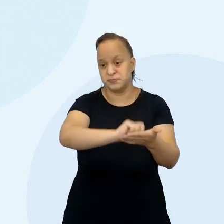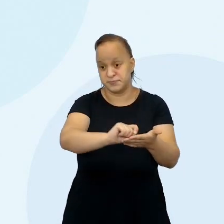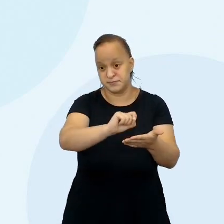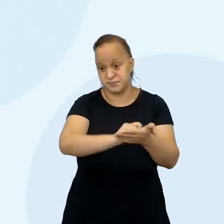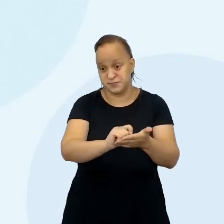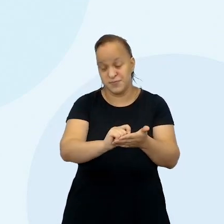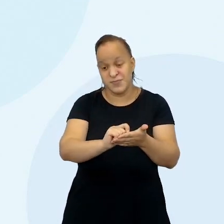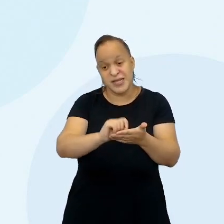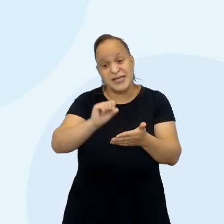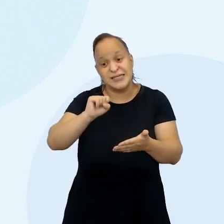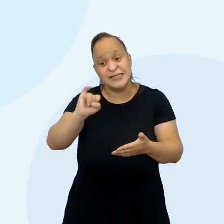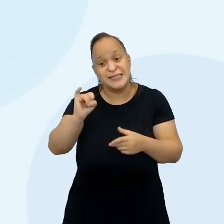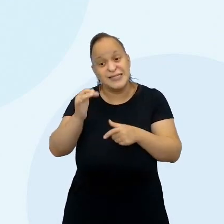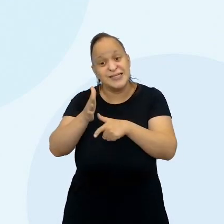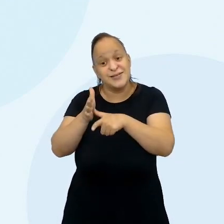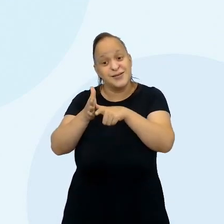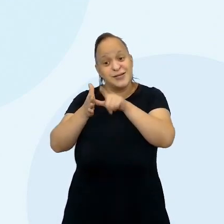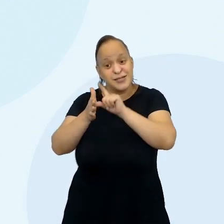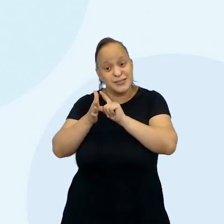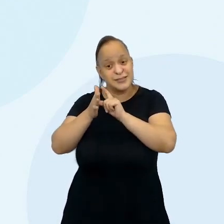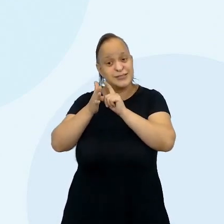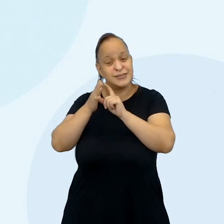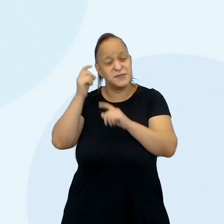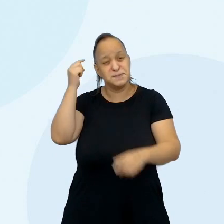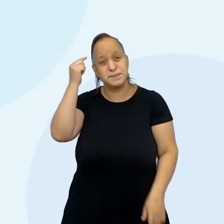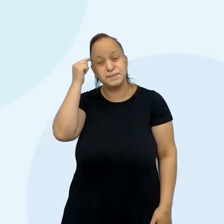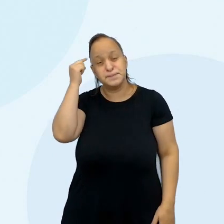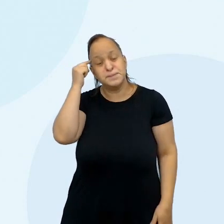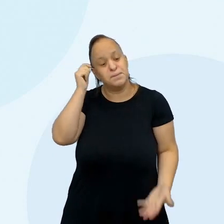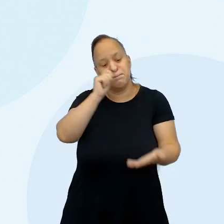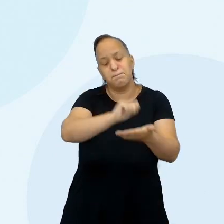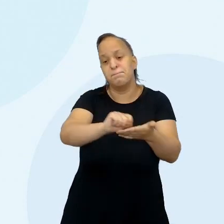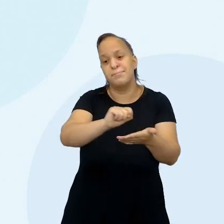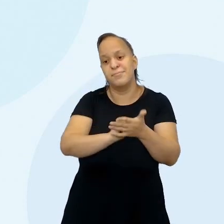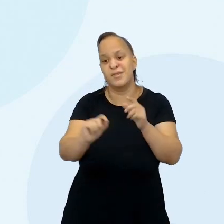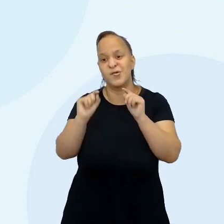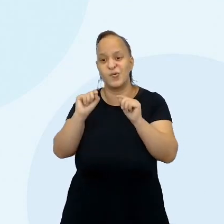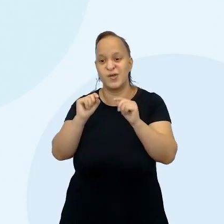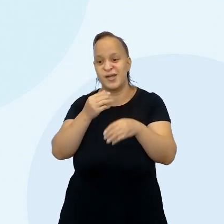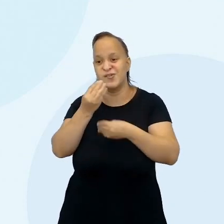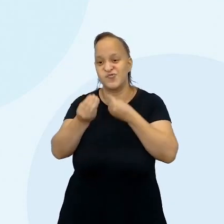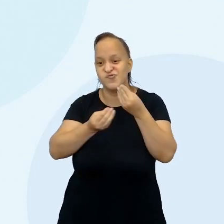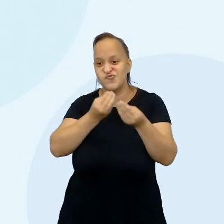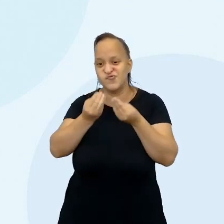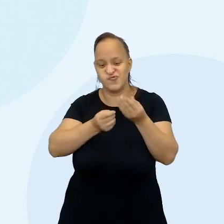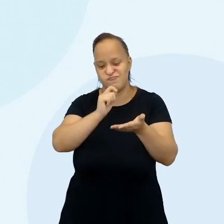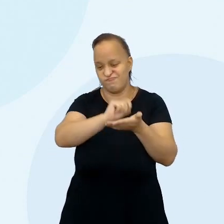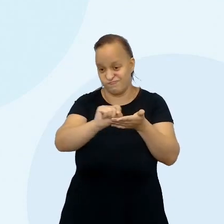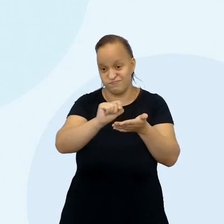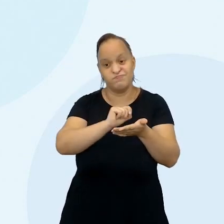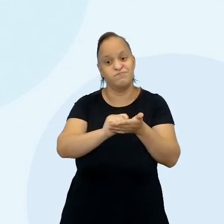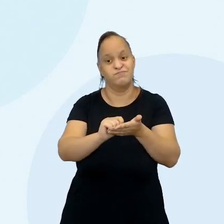quando eu entender o que eu preciso anotar e de que forma eu vou fazer essa anotação.